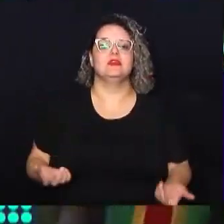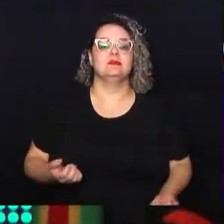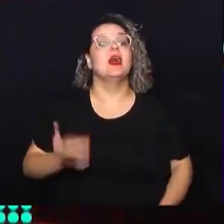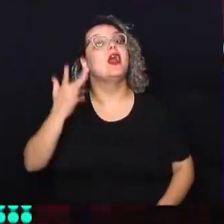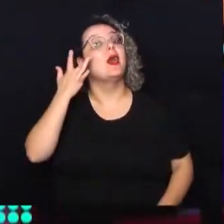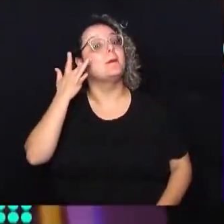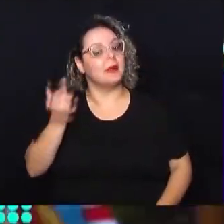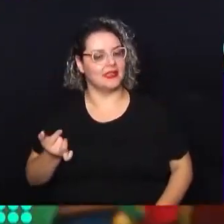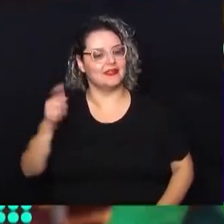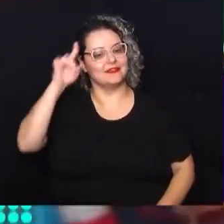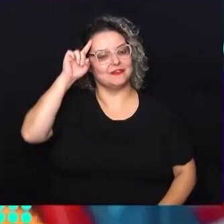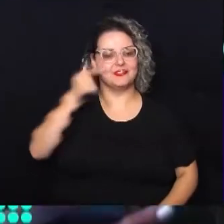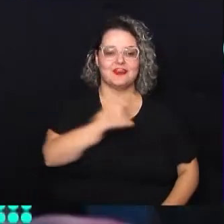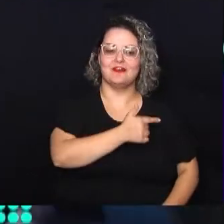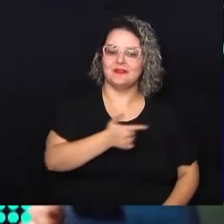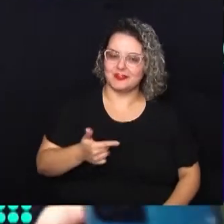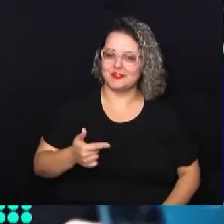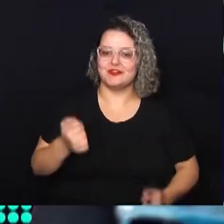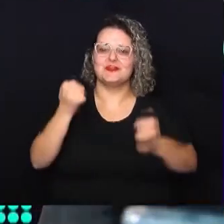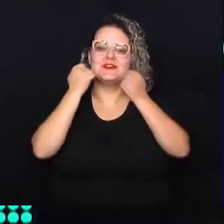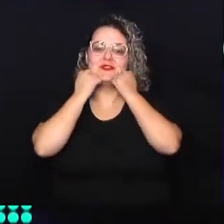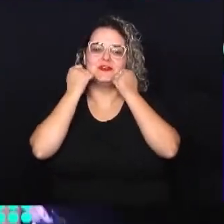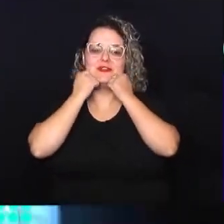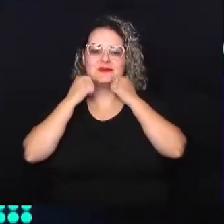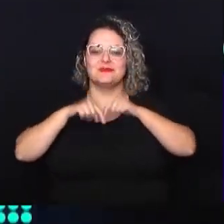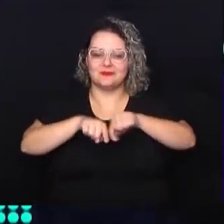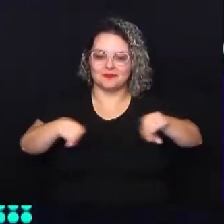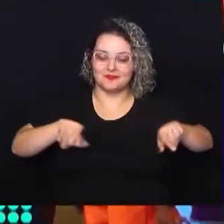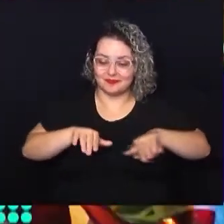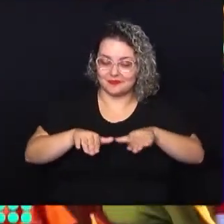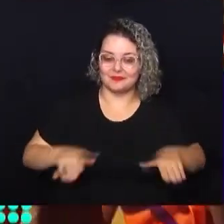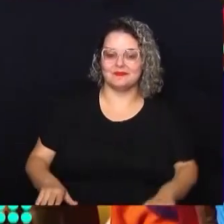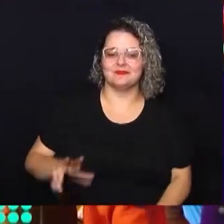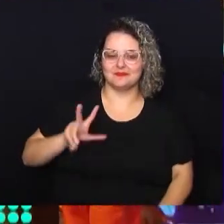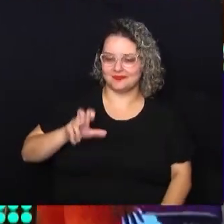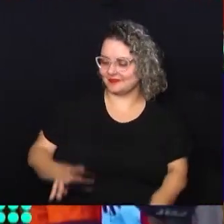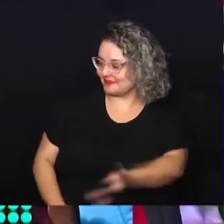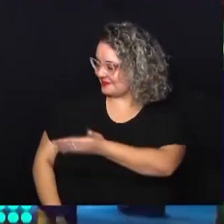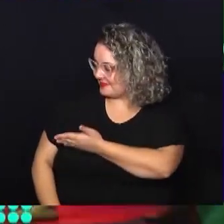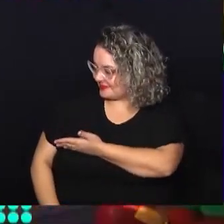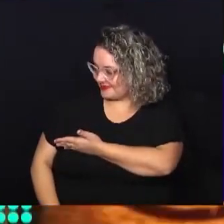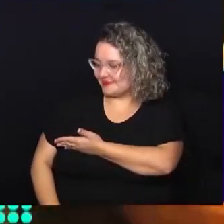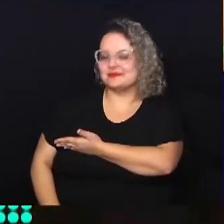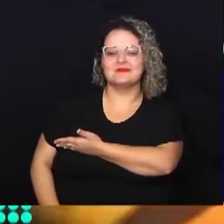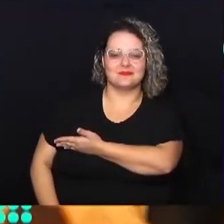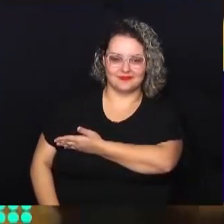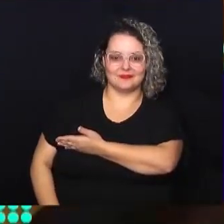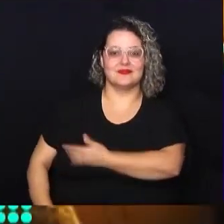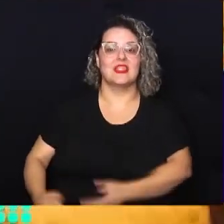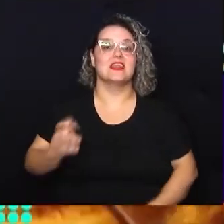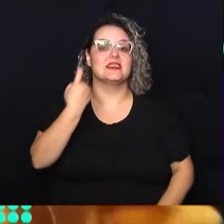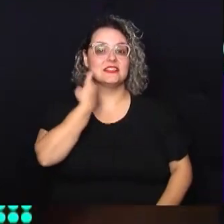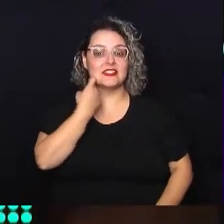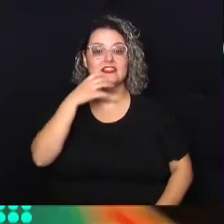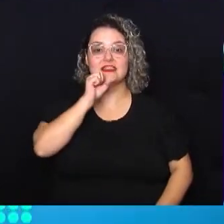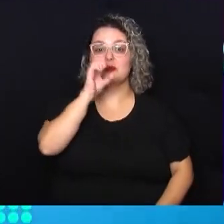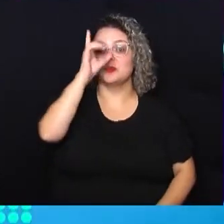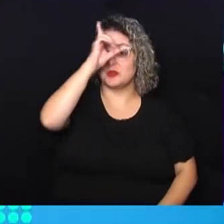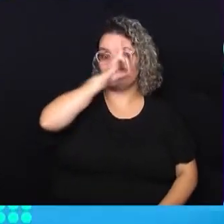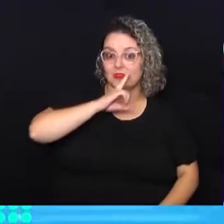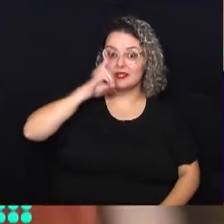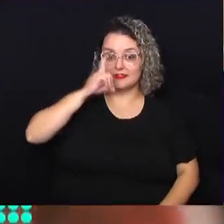amanhã, dia 22 de julho, no estacionamento Shopping Iguatemi, com sessões às sextas, sábados, domingos